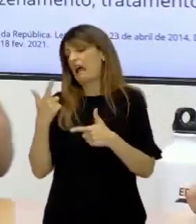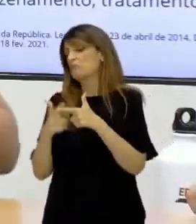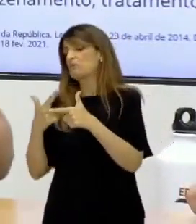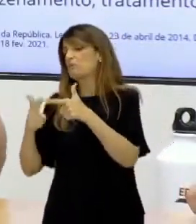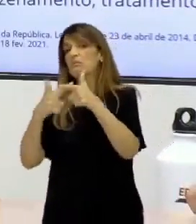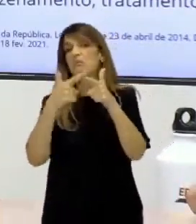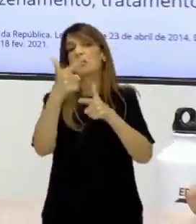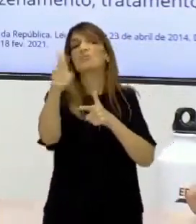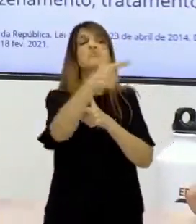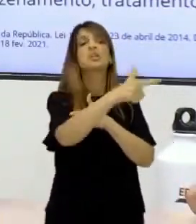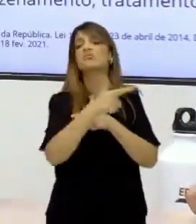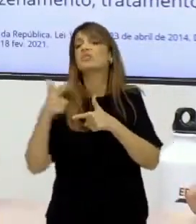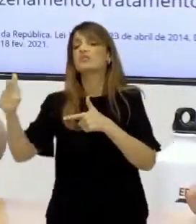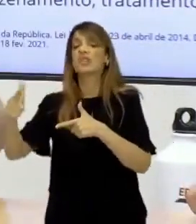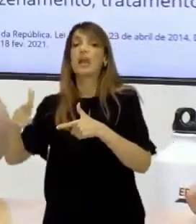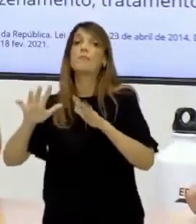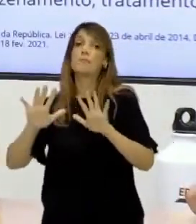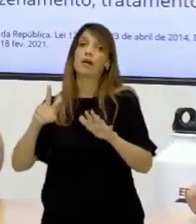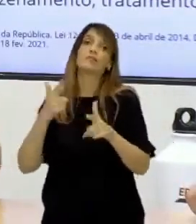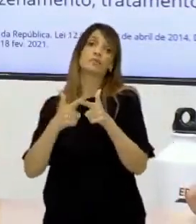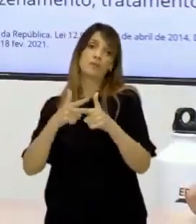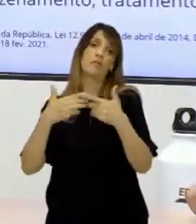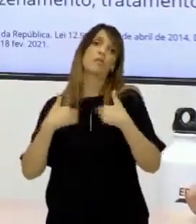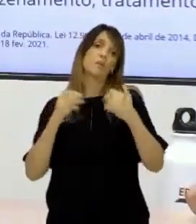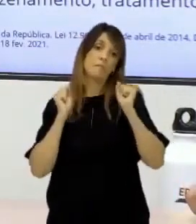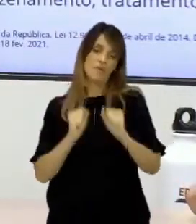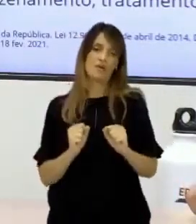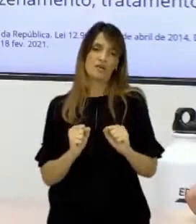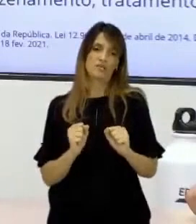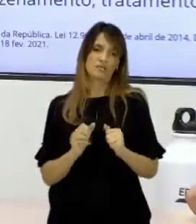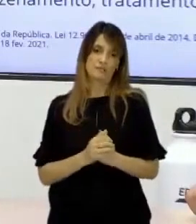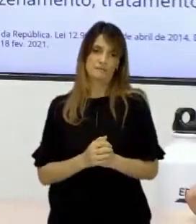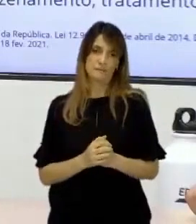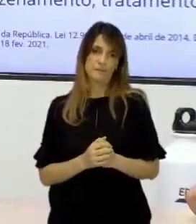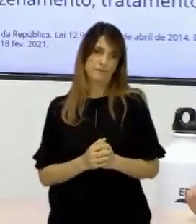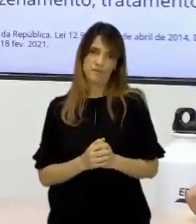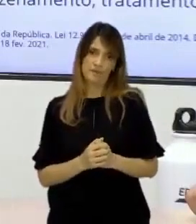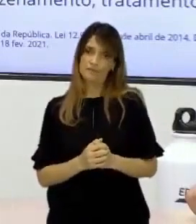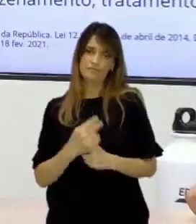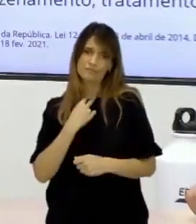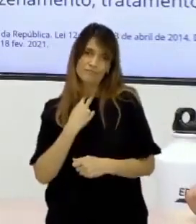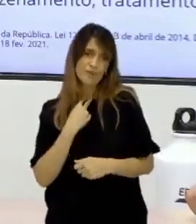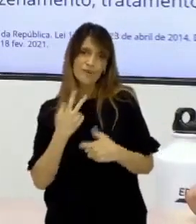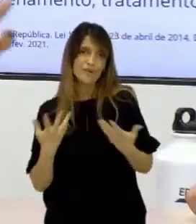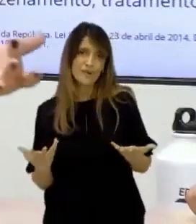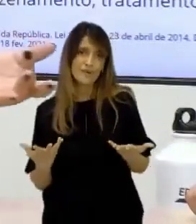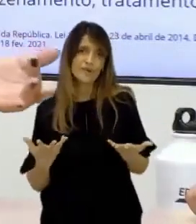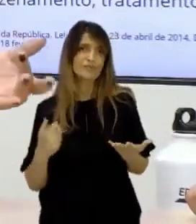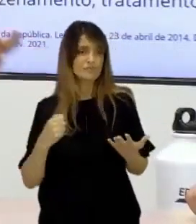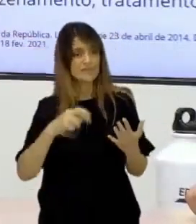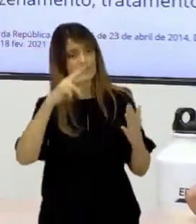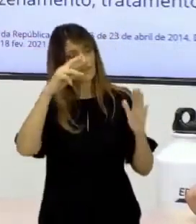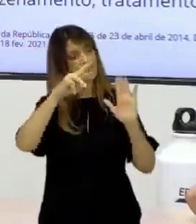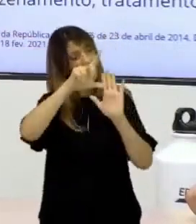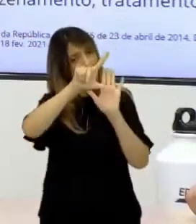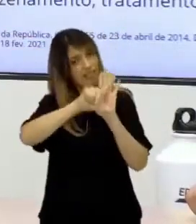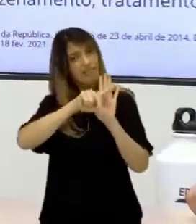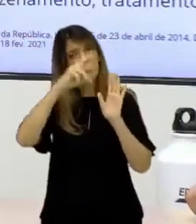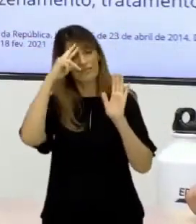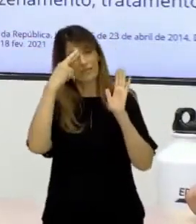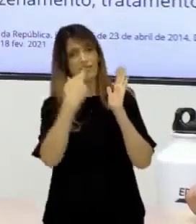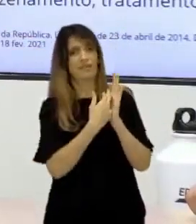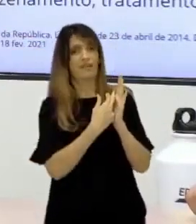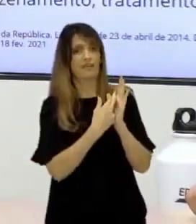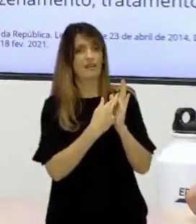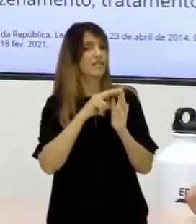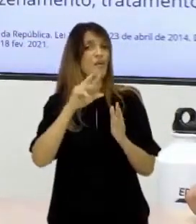vocês de que há realmente uma lei. Não é sempre tipo, ah, não é bonitinho você fazer isso. Não é uma questão tão simples de ser bonitinho ou ser feio.